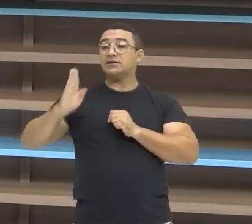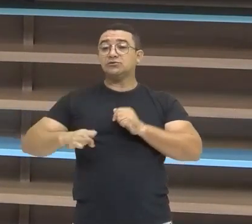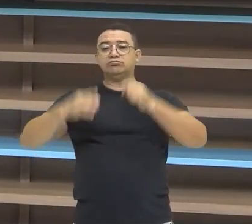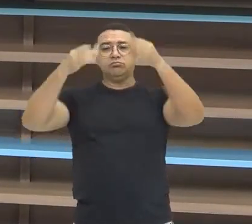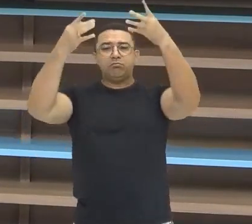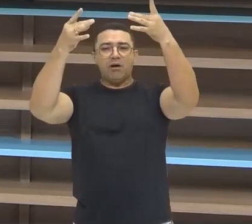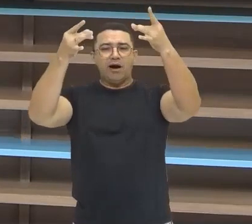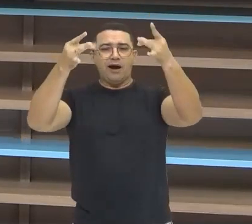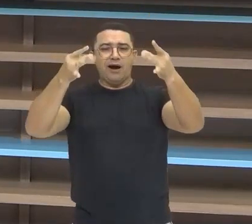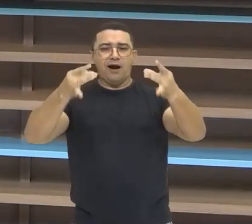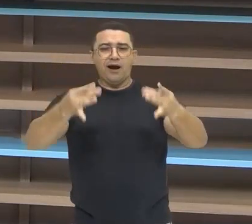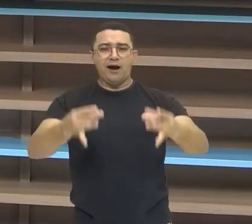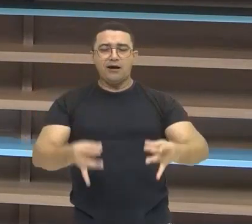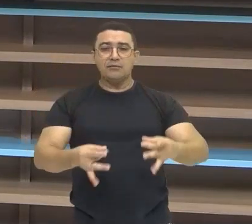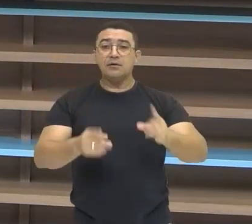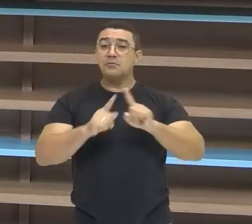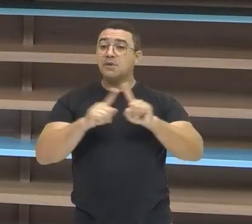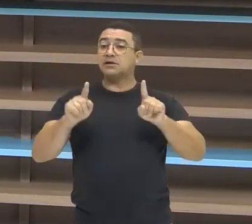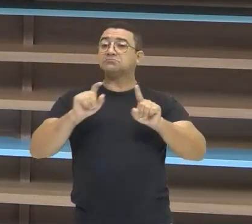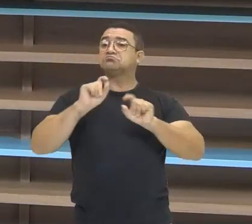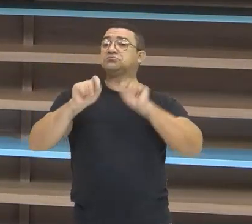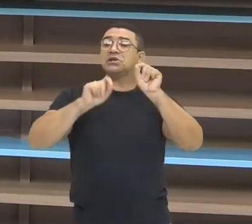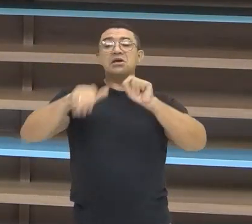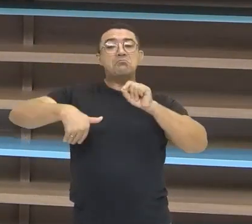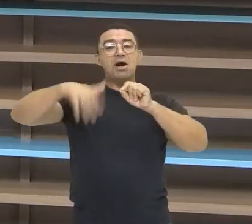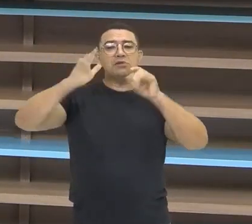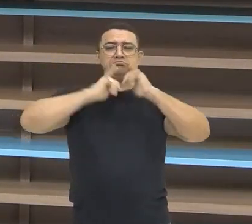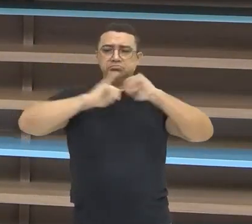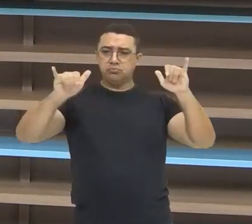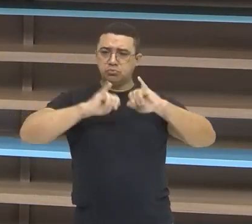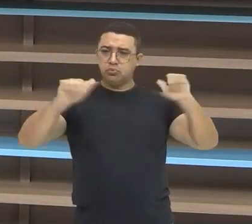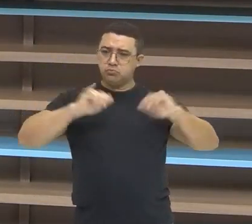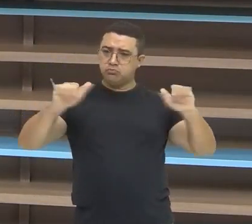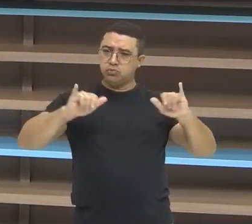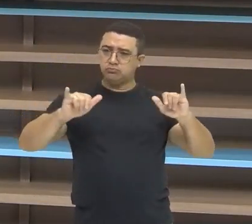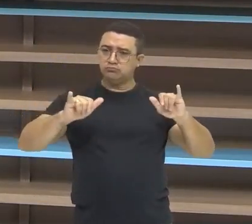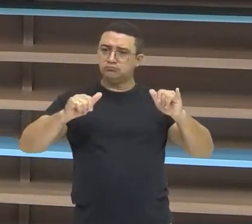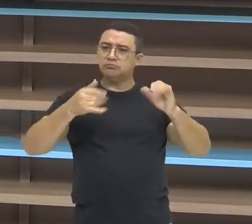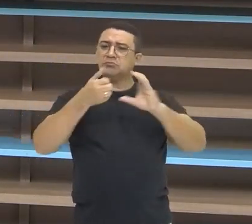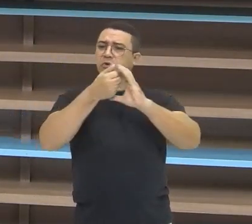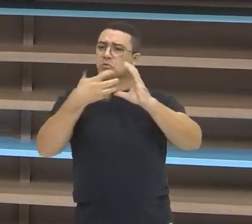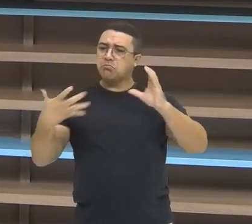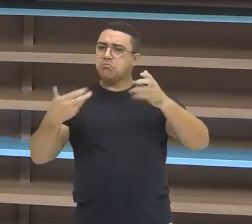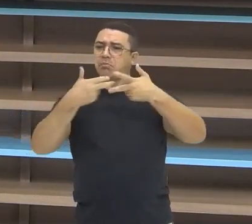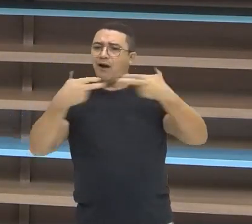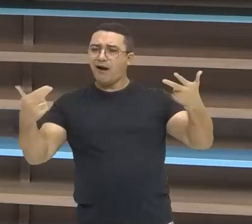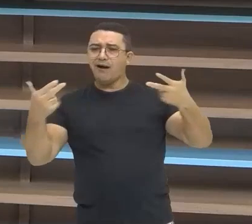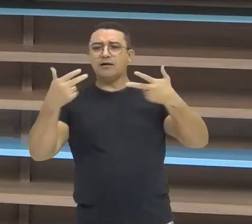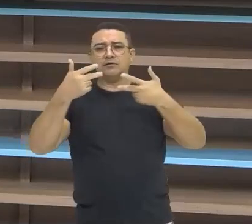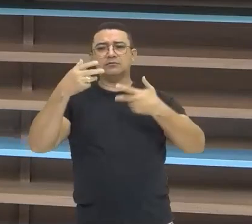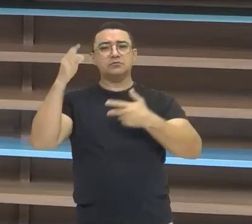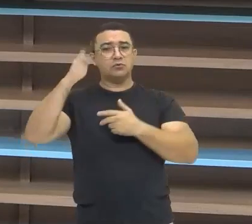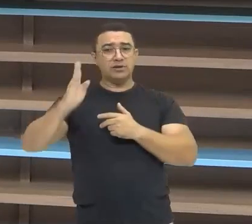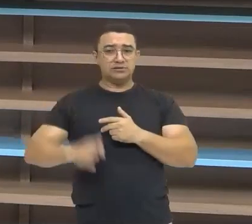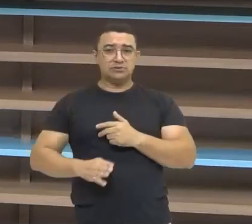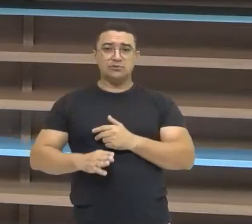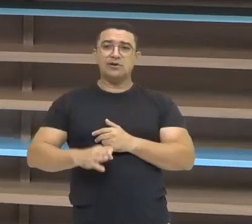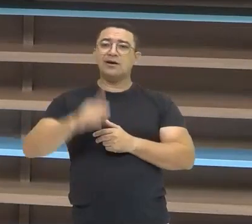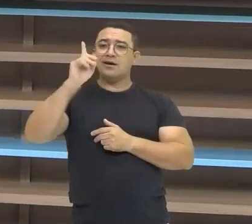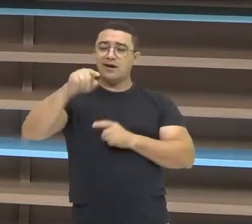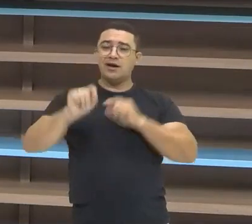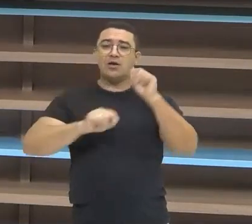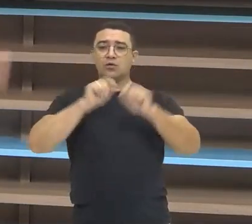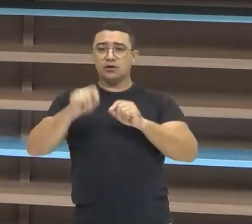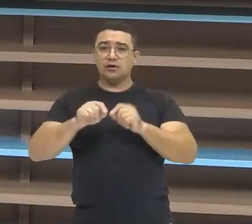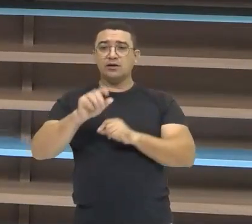o que mais divulgou, o que mais foi Américo Vespúcio, que é conhecido como o criador da América, porque